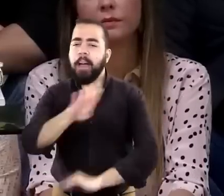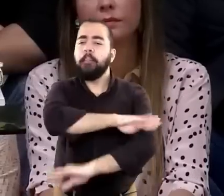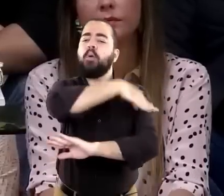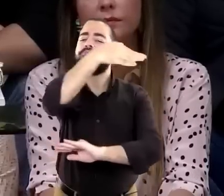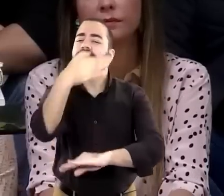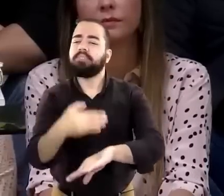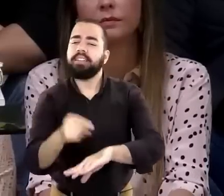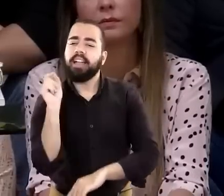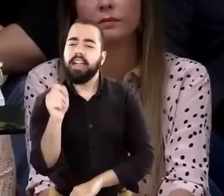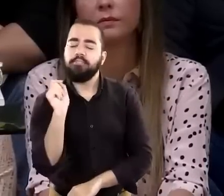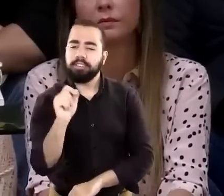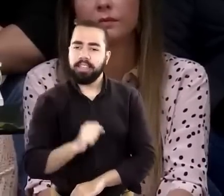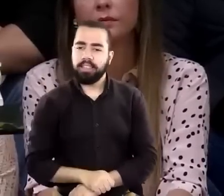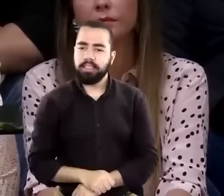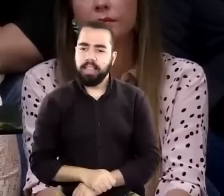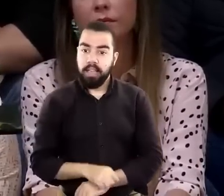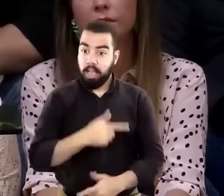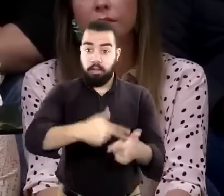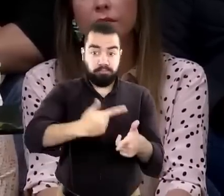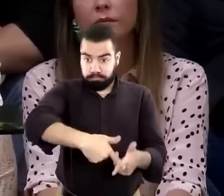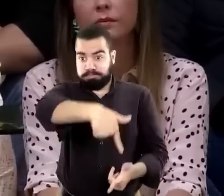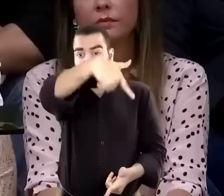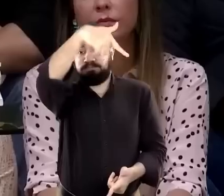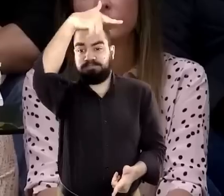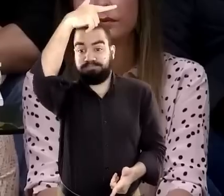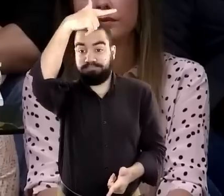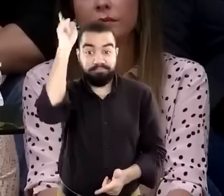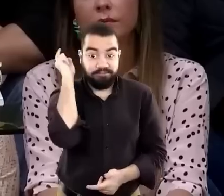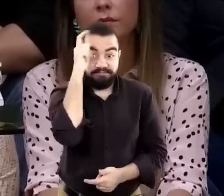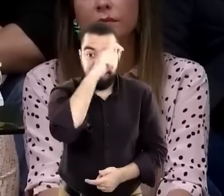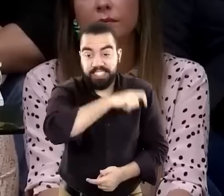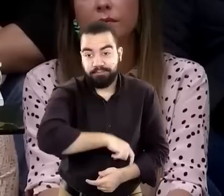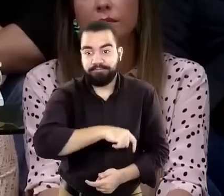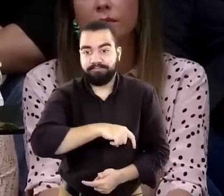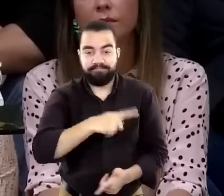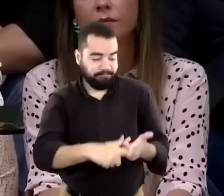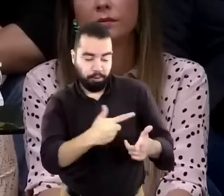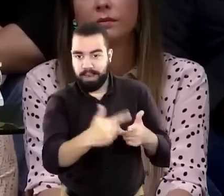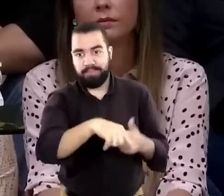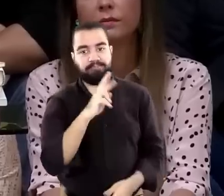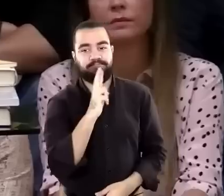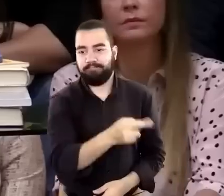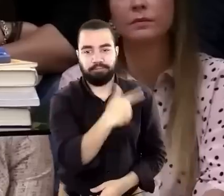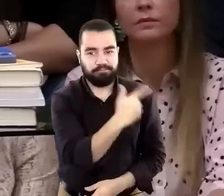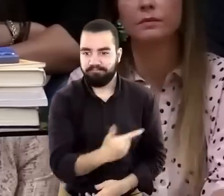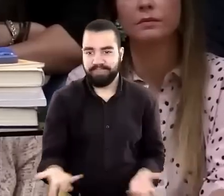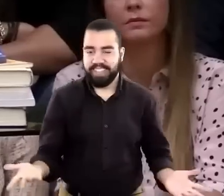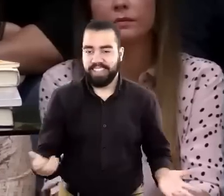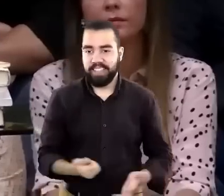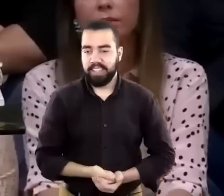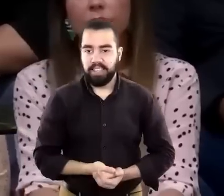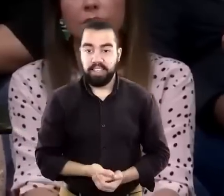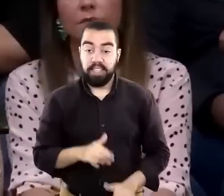é um obstáculo intransponível, é um problema insolúvel, é um beco sem saída. É uma situação